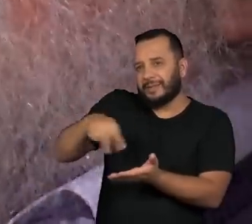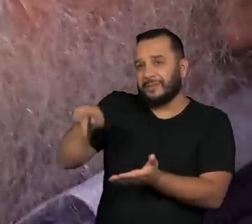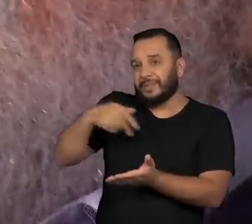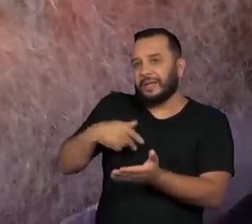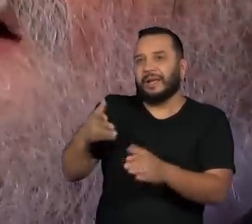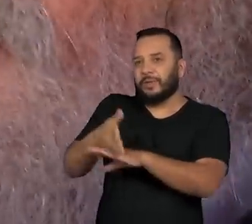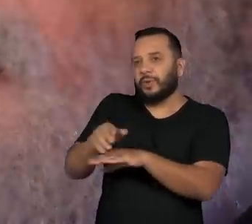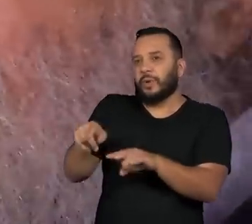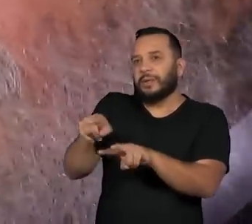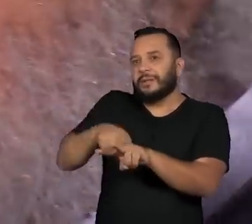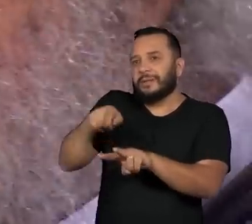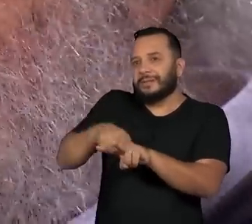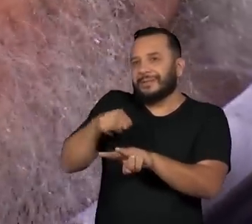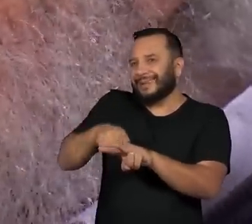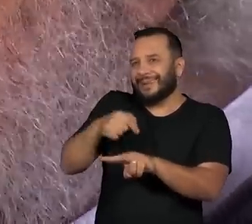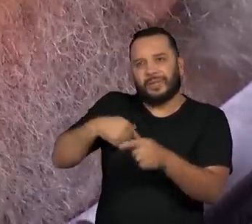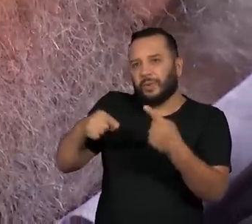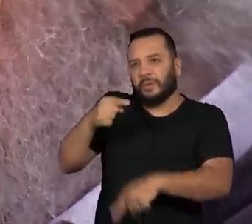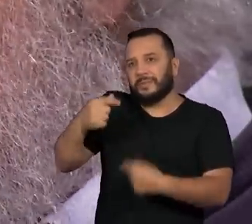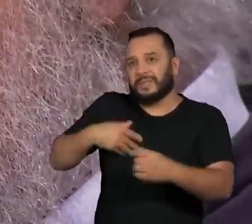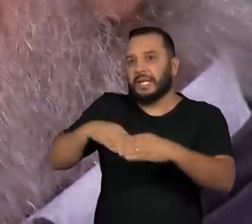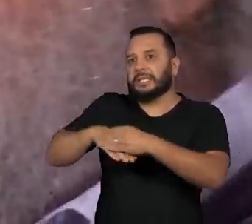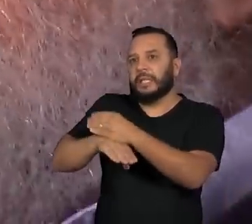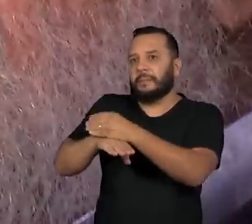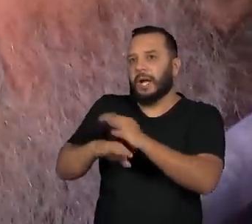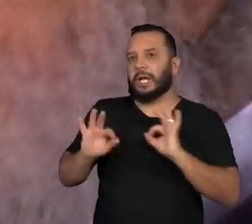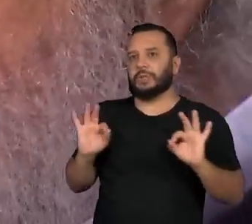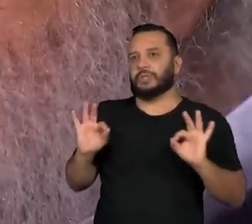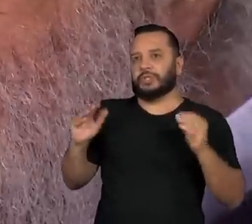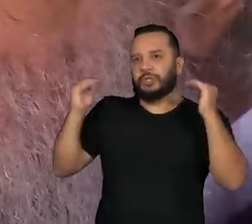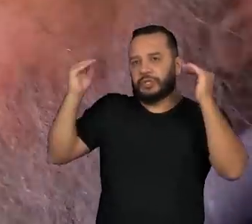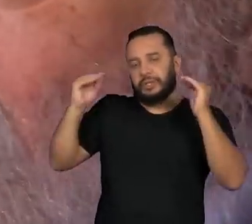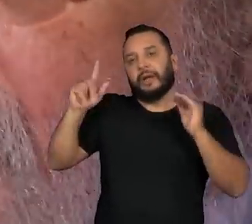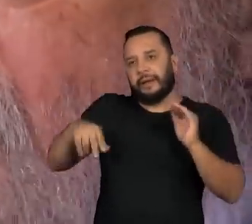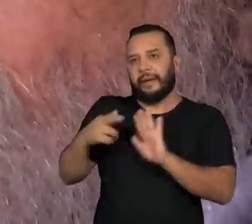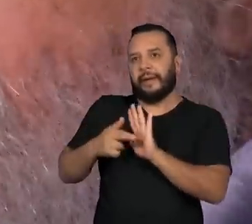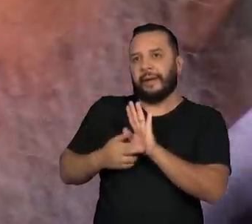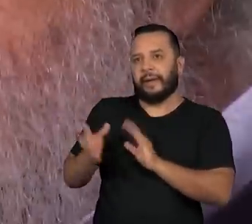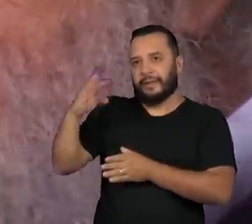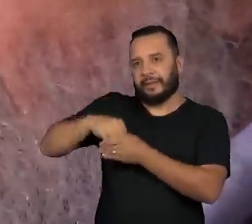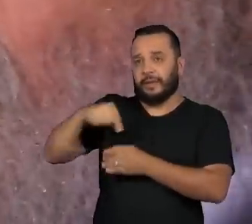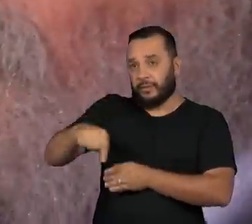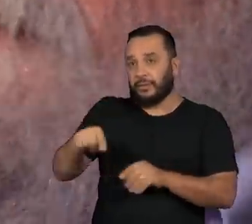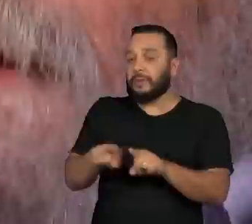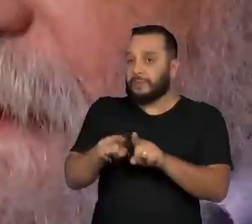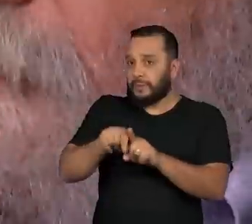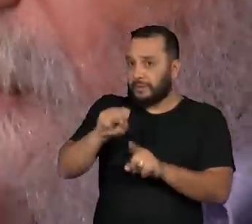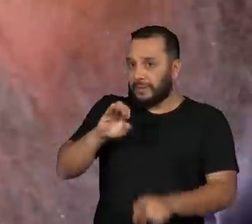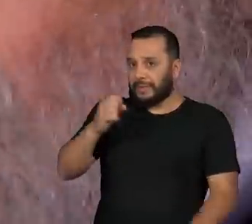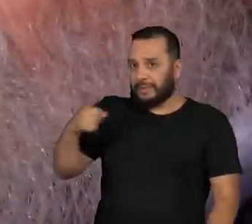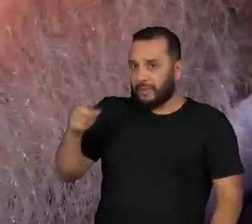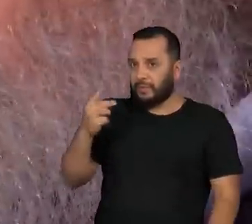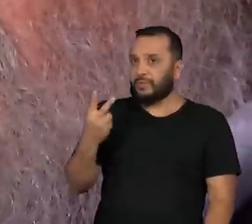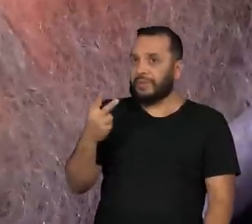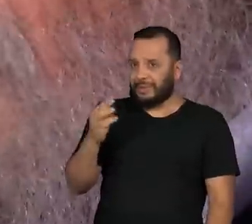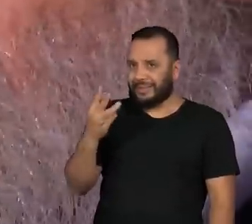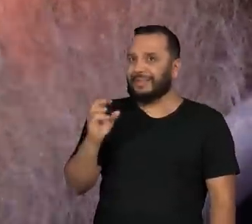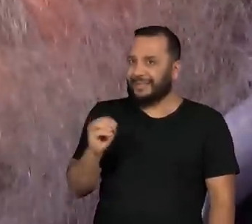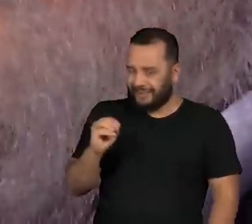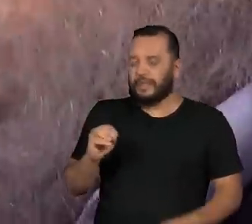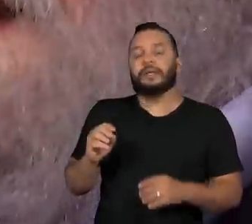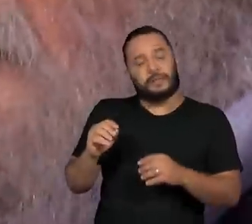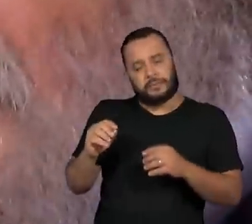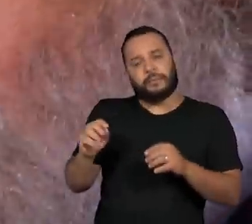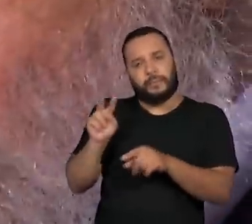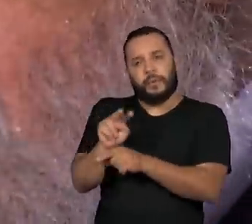sapato social quer dizer Esse é uma regra do clube né então a sessão 230 protege essas duas coisas você como gestor do clube podem